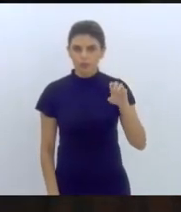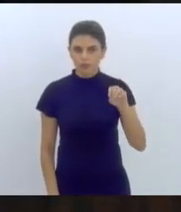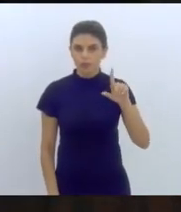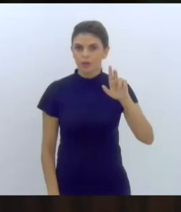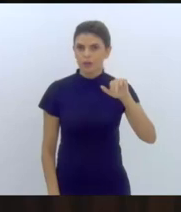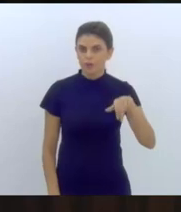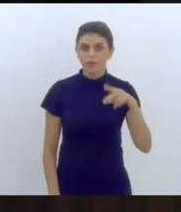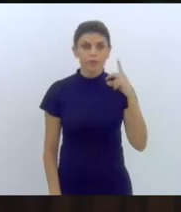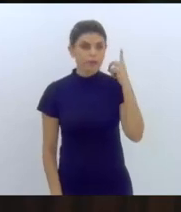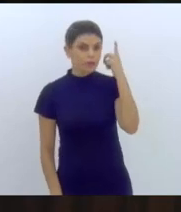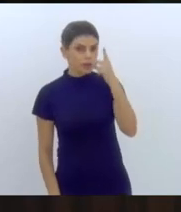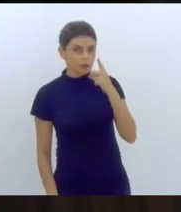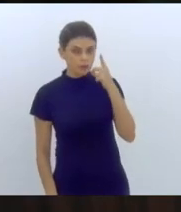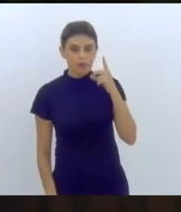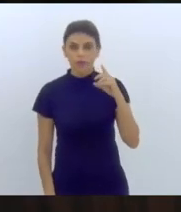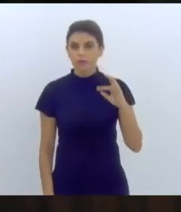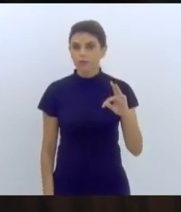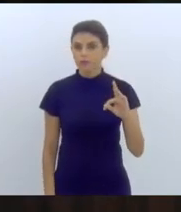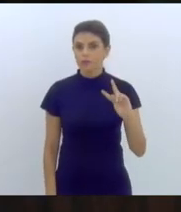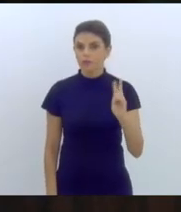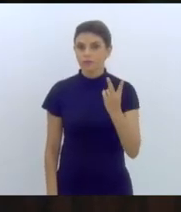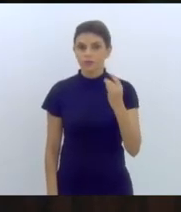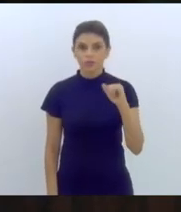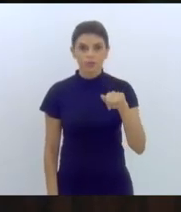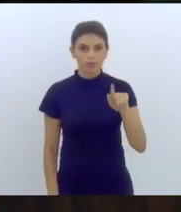Deputado Tiago Rangel.